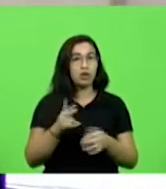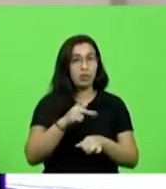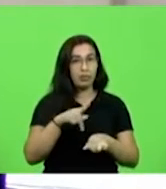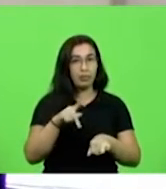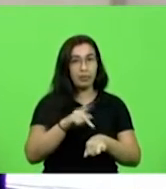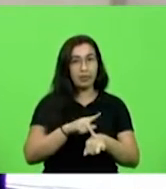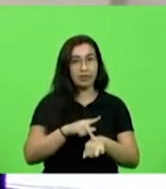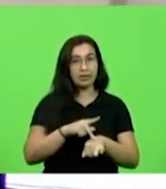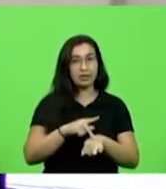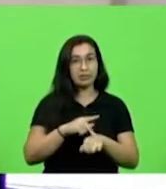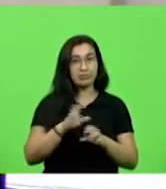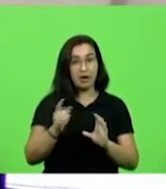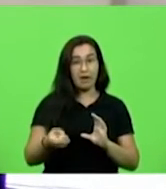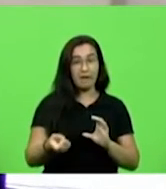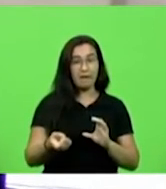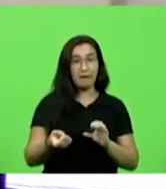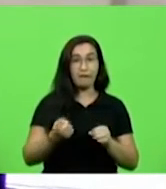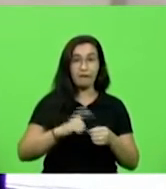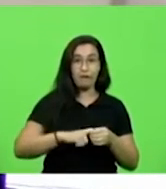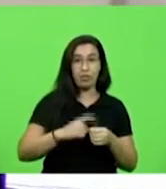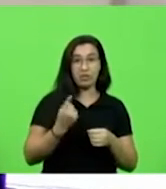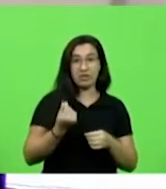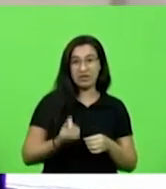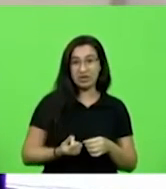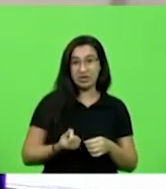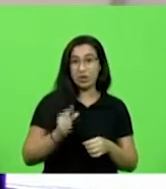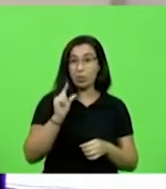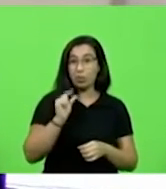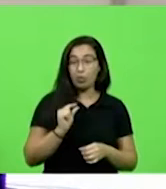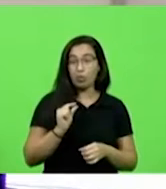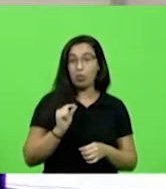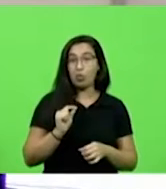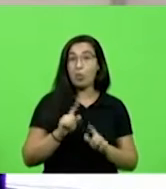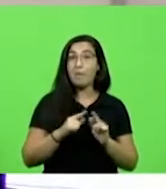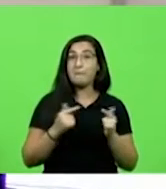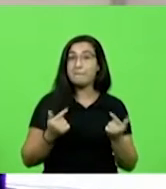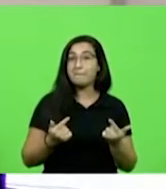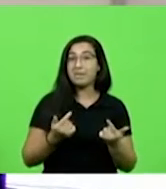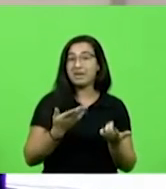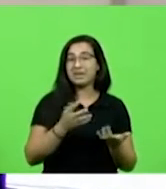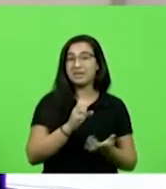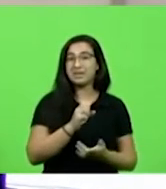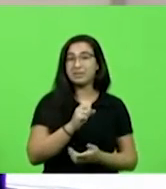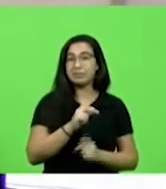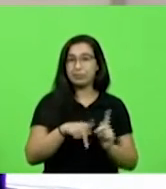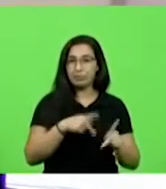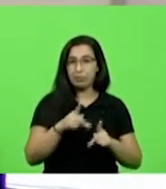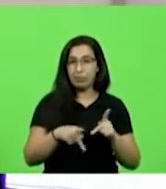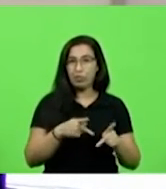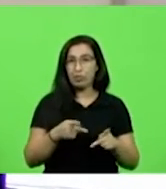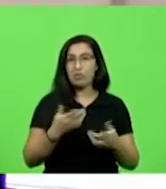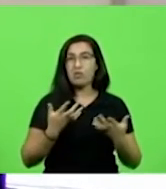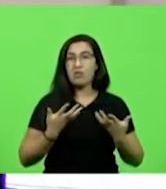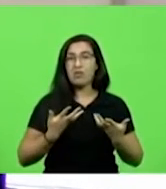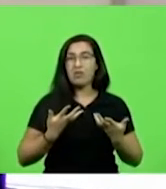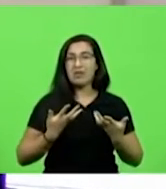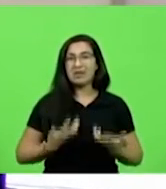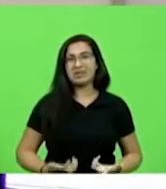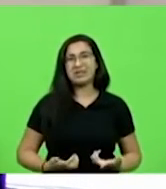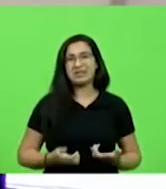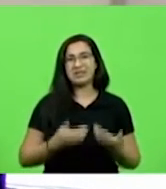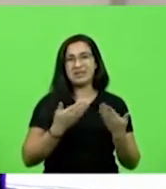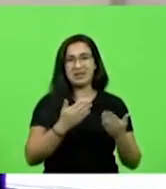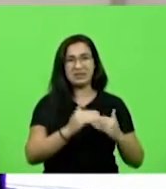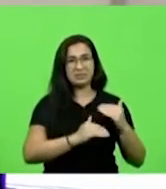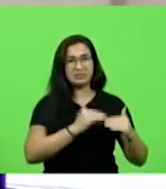O catarinense cansou de ver a 470 como um empecilho ao desenvolvimento